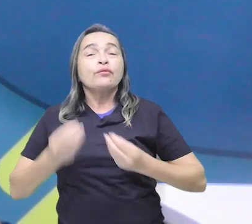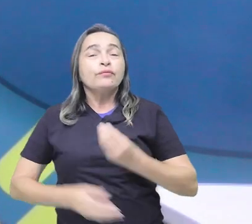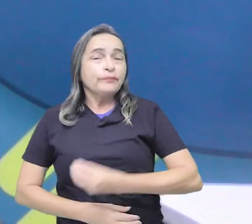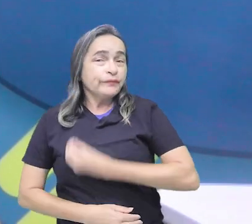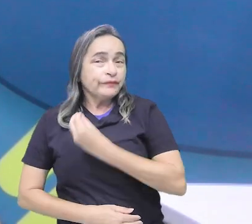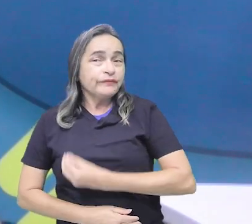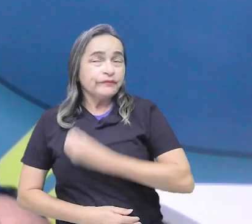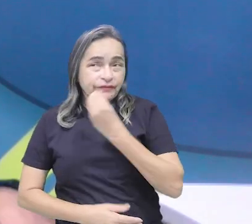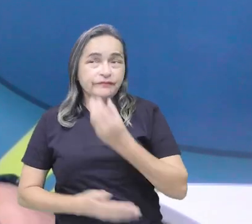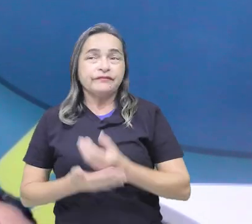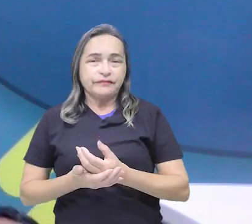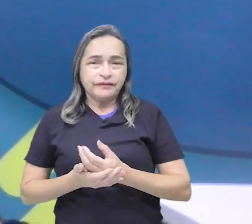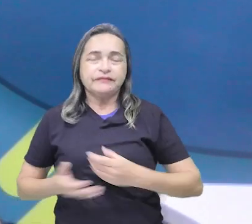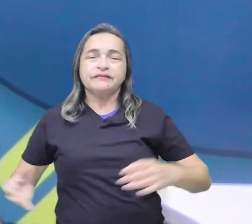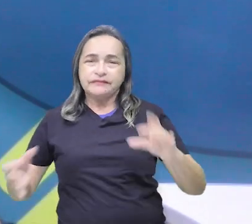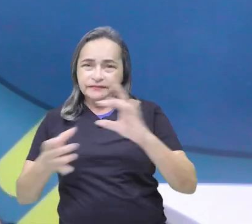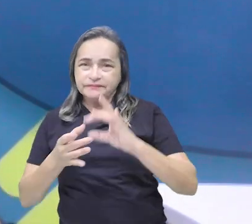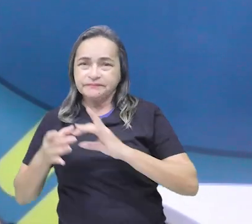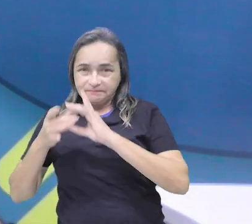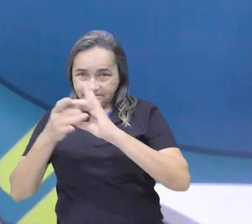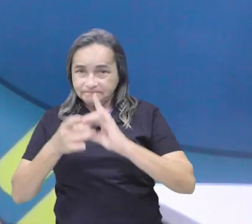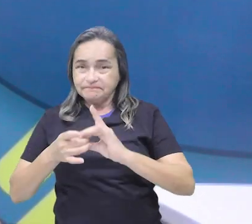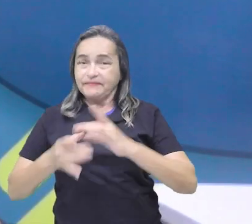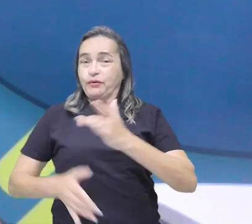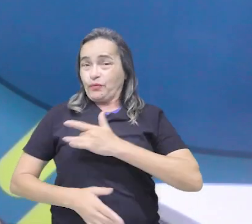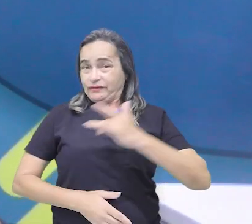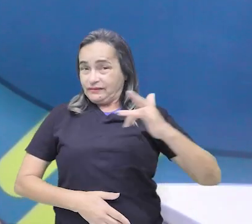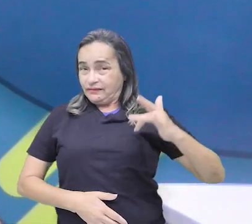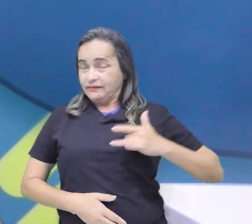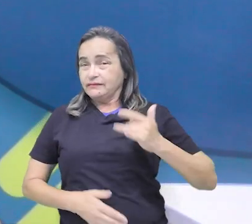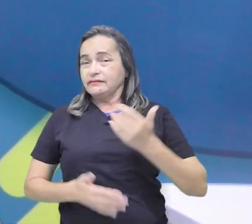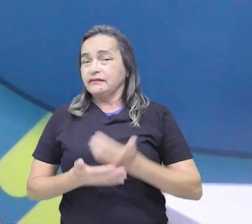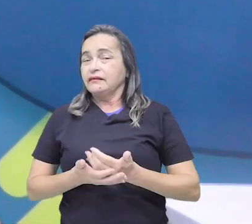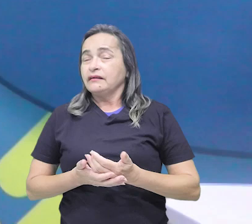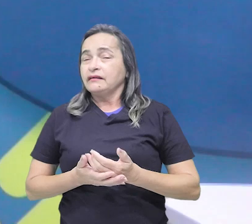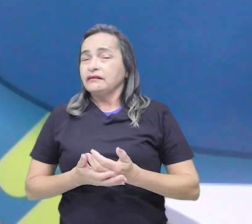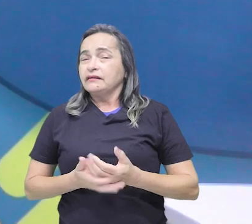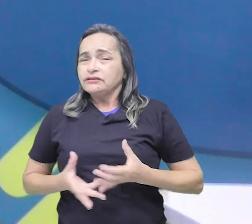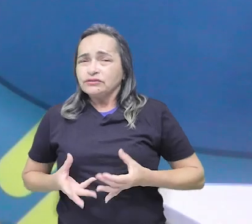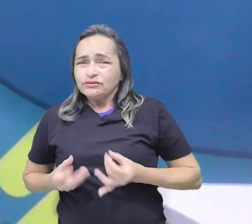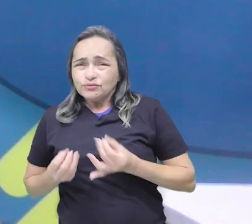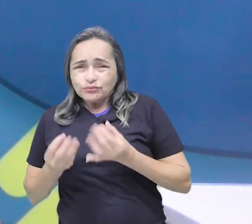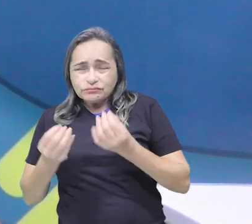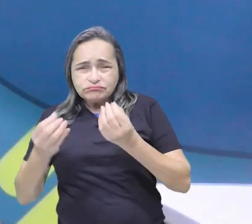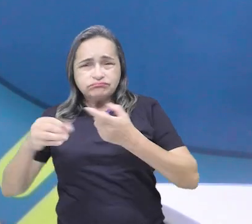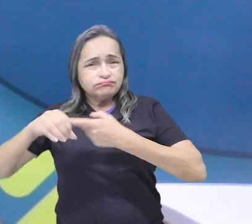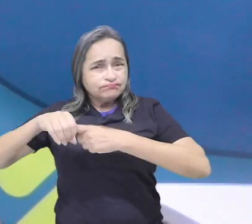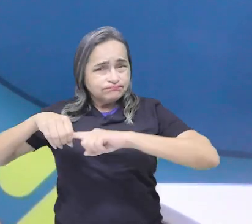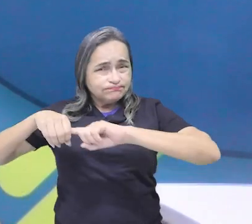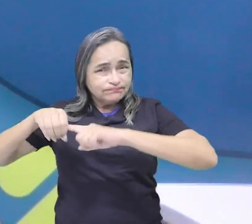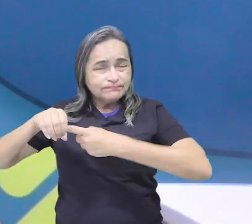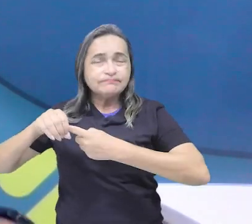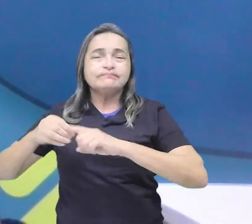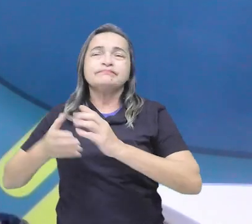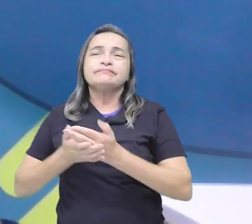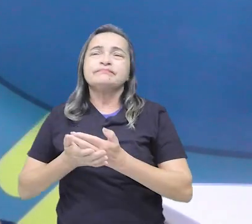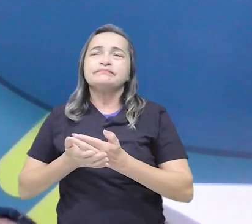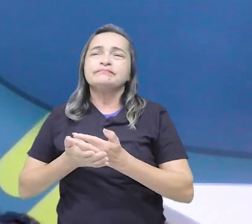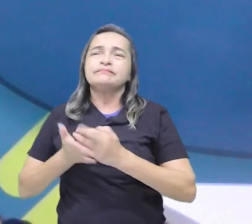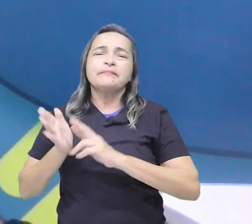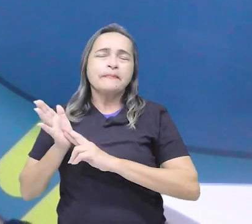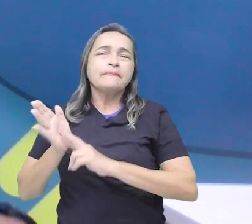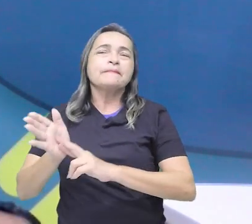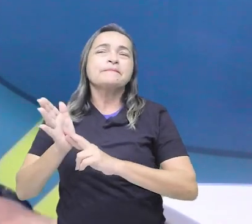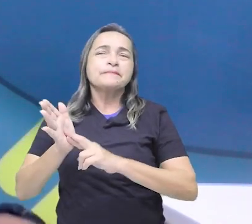sempre associado com a nossa condição de saúde. Então, no câncer de próstata, que representa hoje a neoplasia